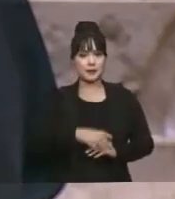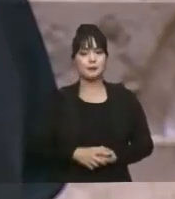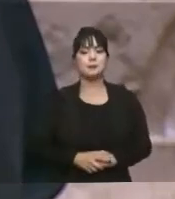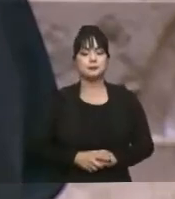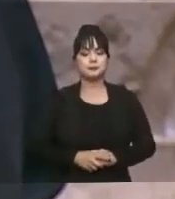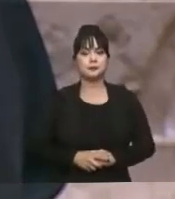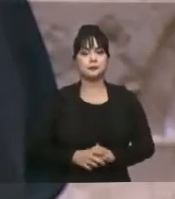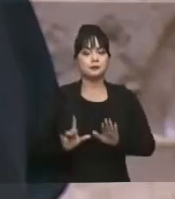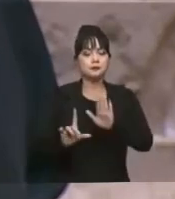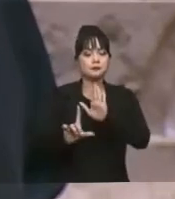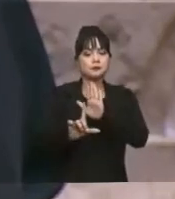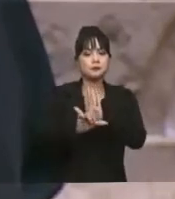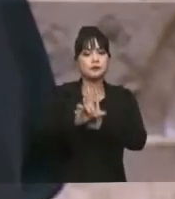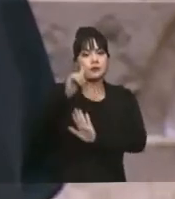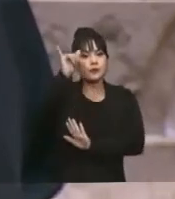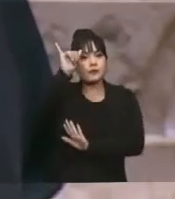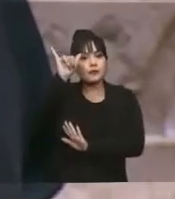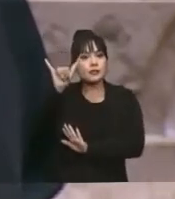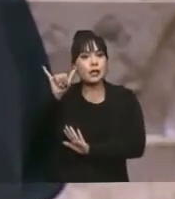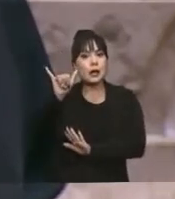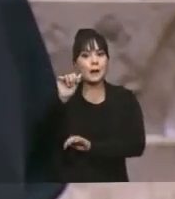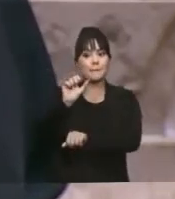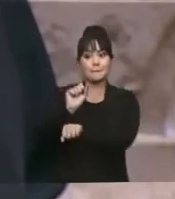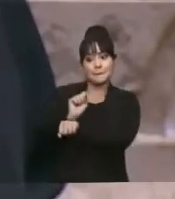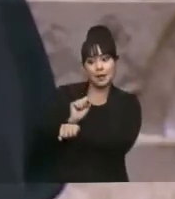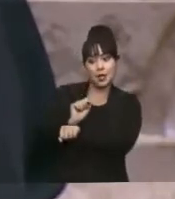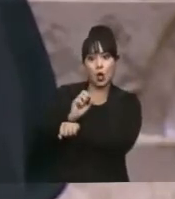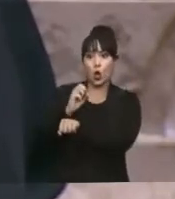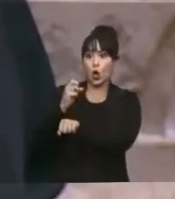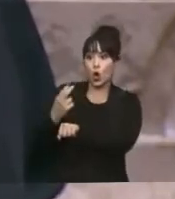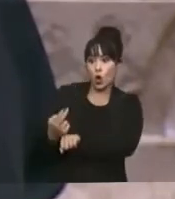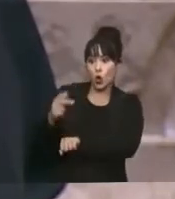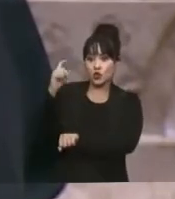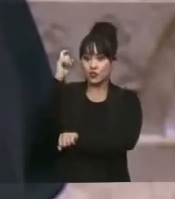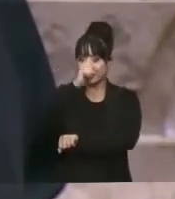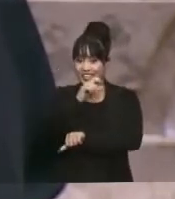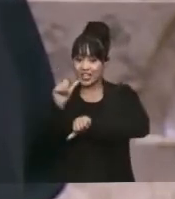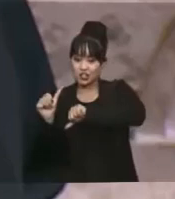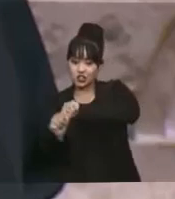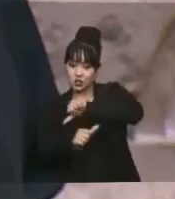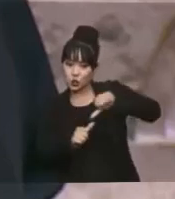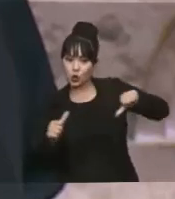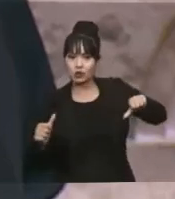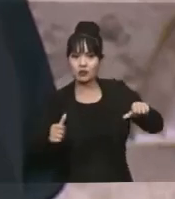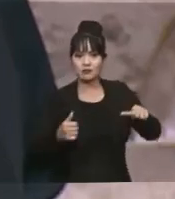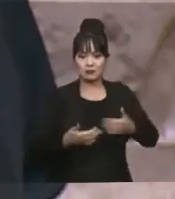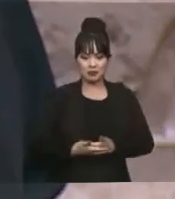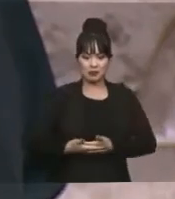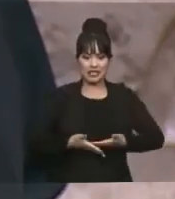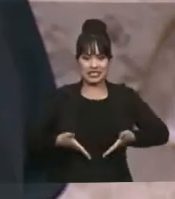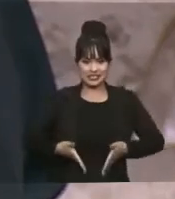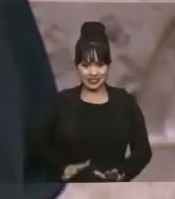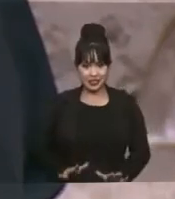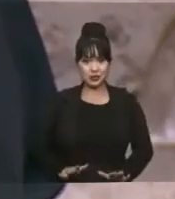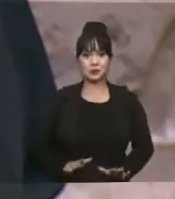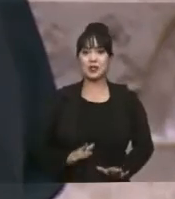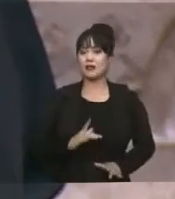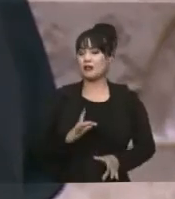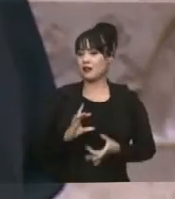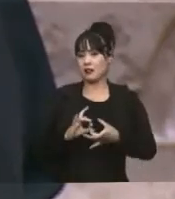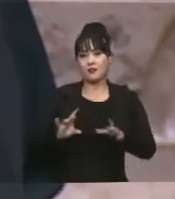da lei, evitar, impedir ou dificultar a troca de recém-nascidos, não é lide a